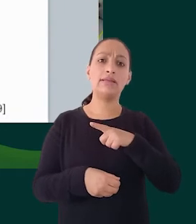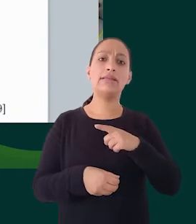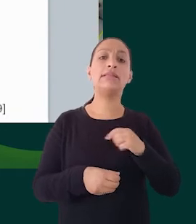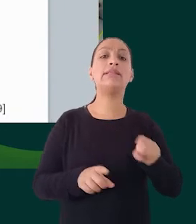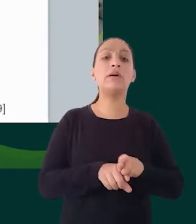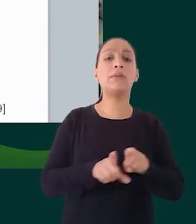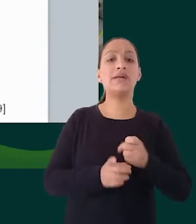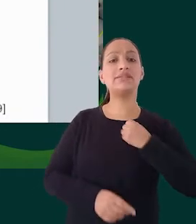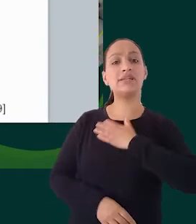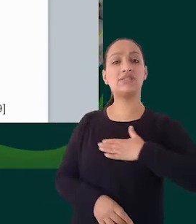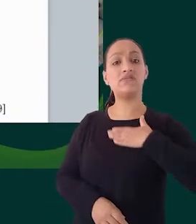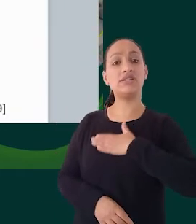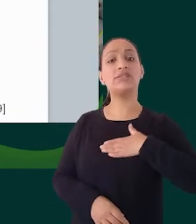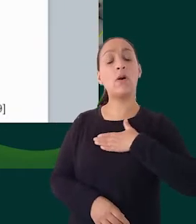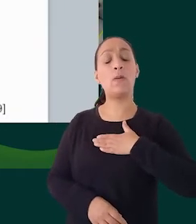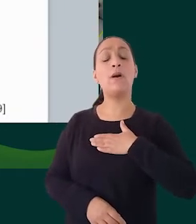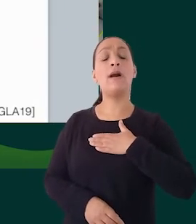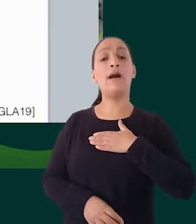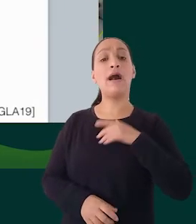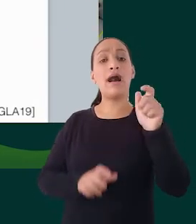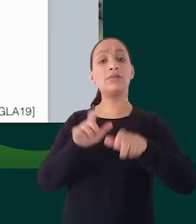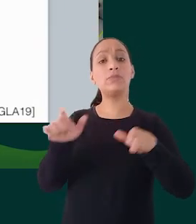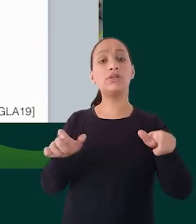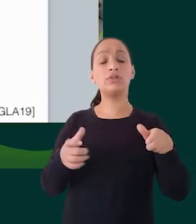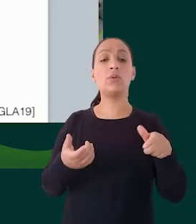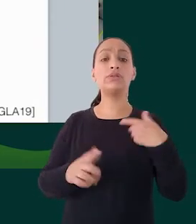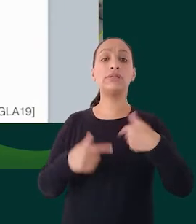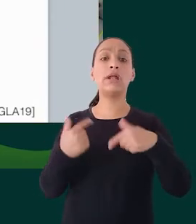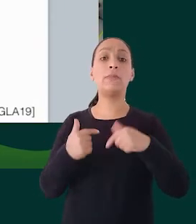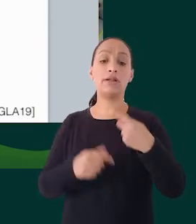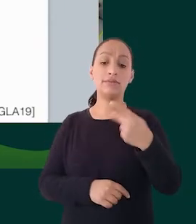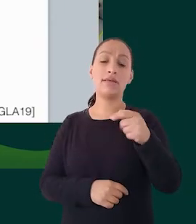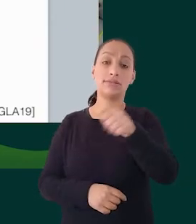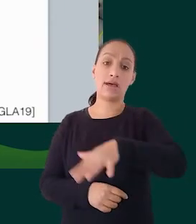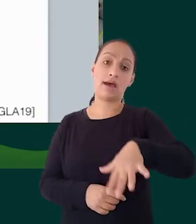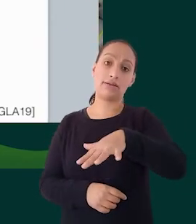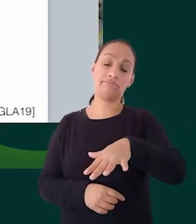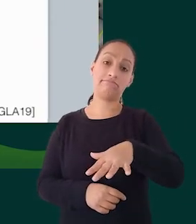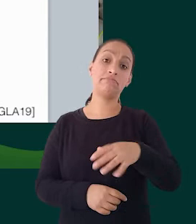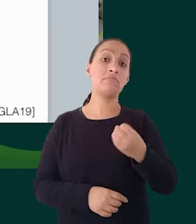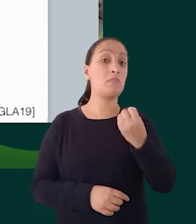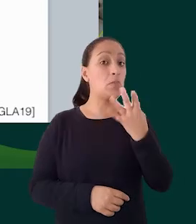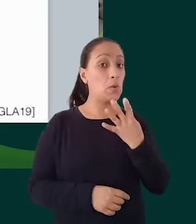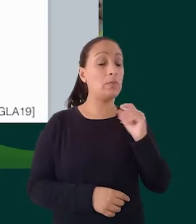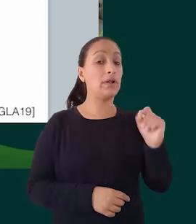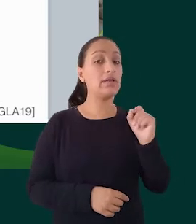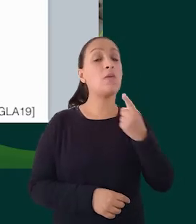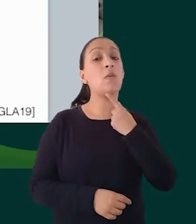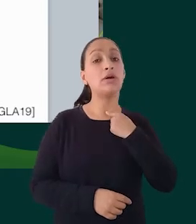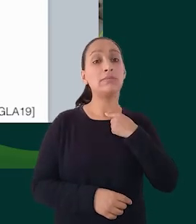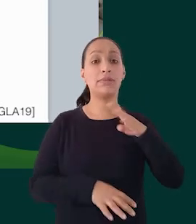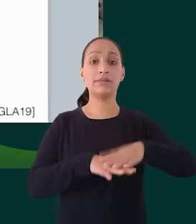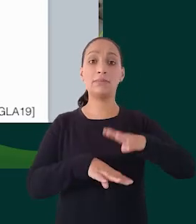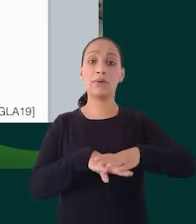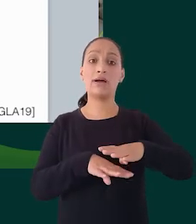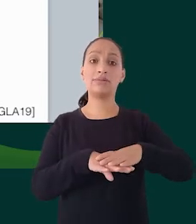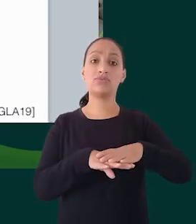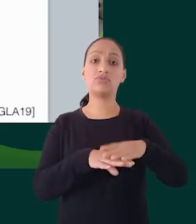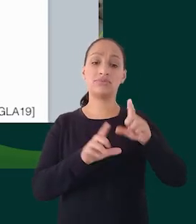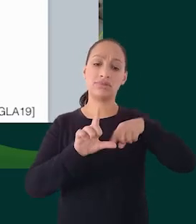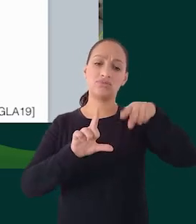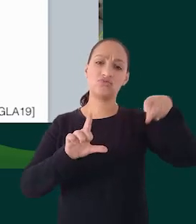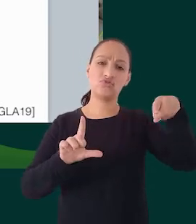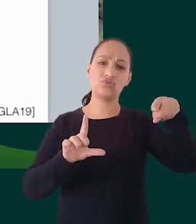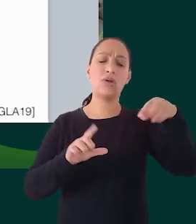trabalho. Tá? Então, uma pesquisa bem interessante para quem gosta de matemática, estatística, computação, gosta de mexer com